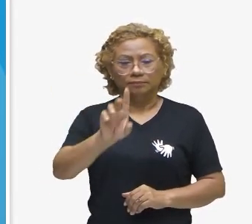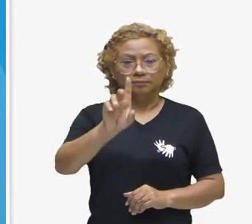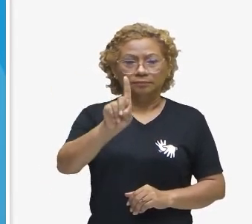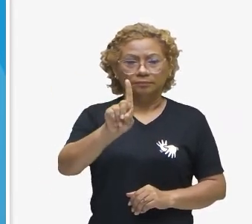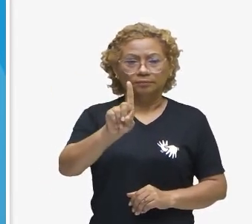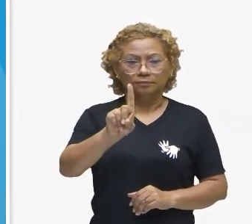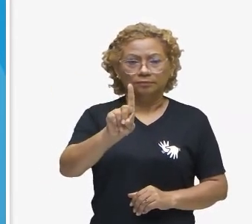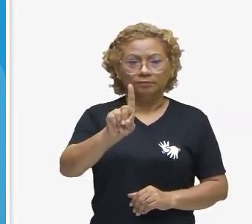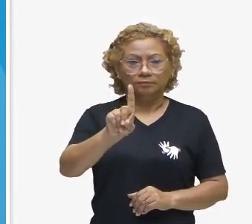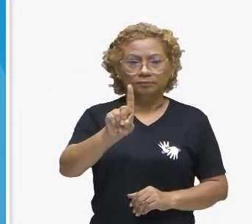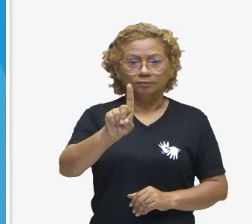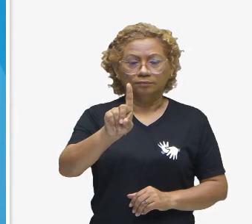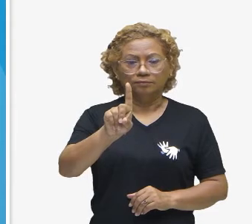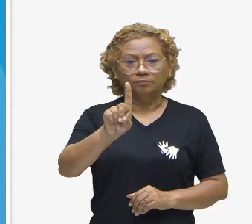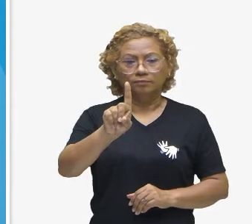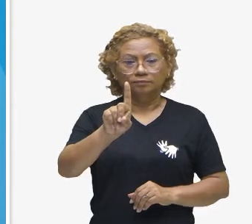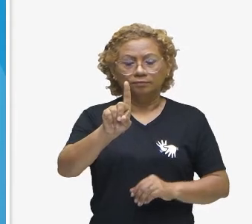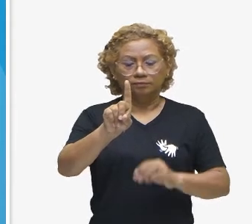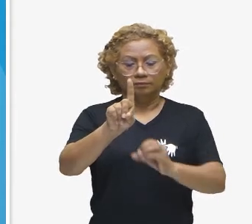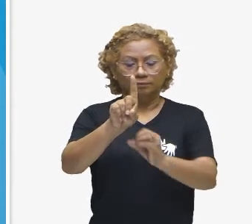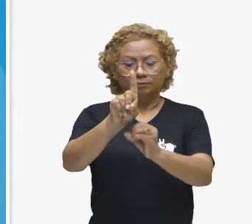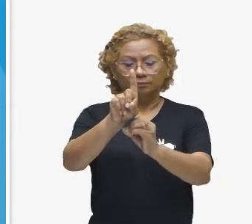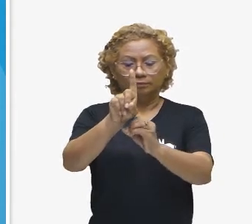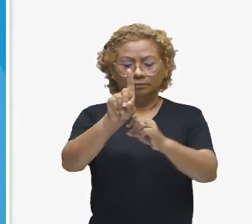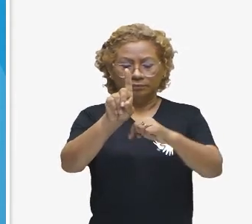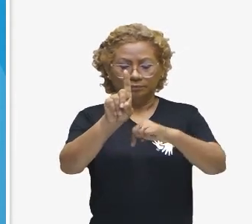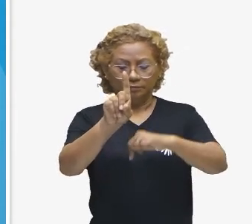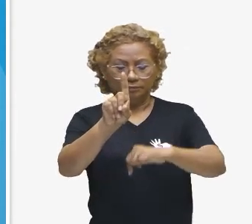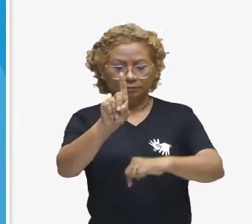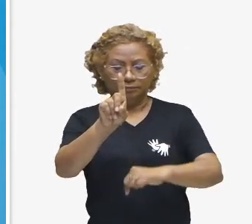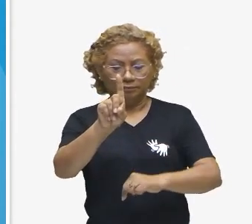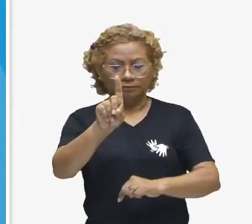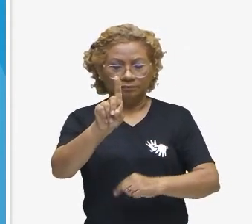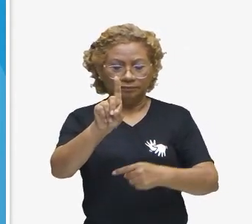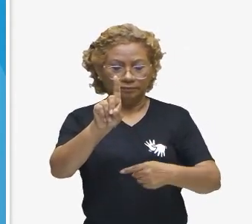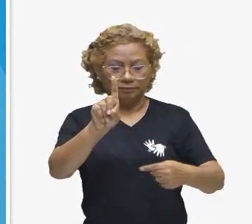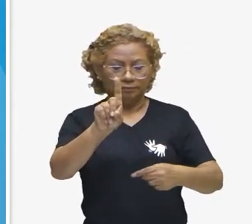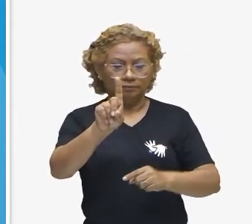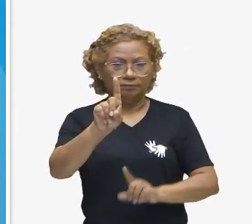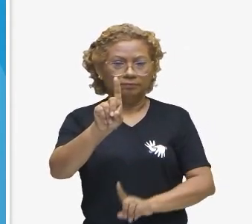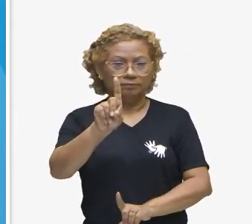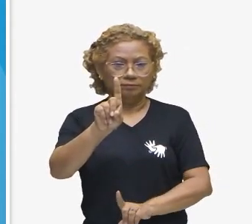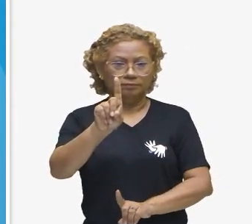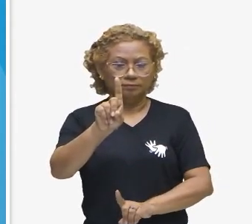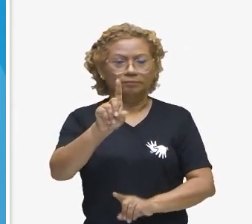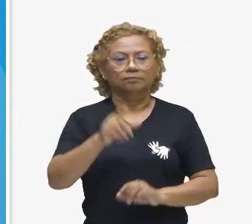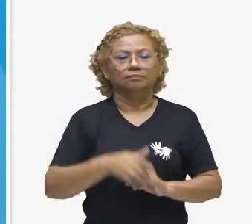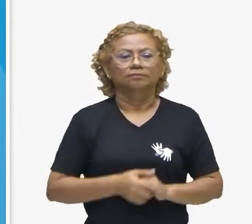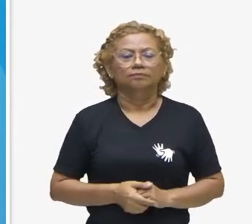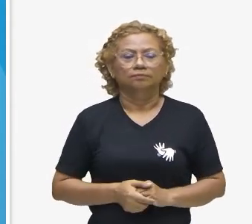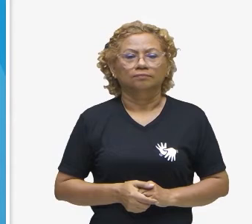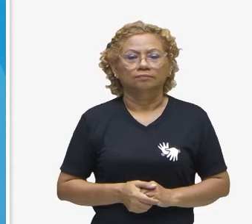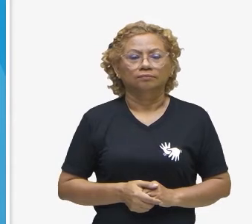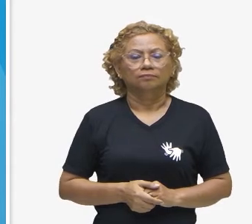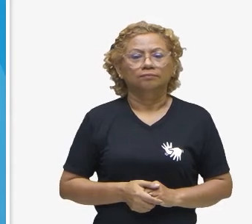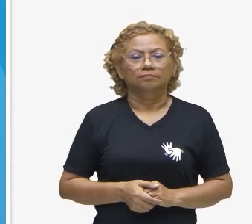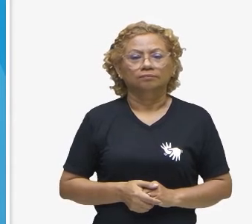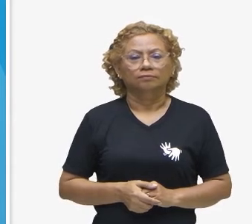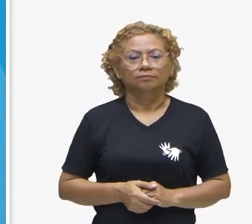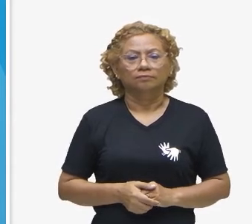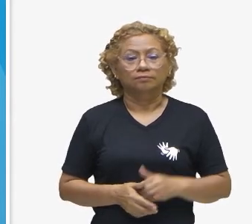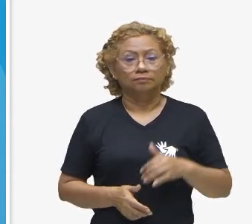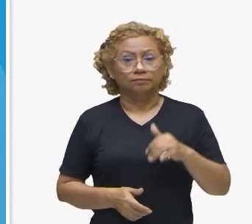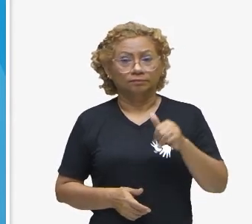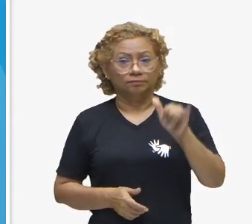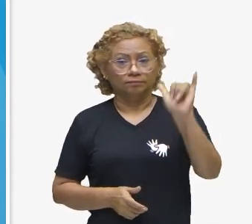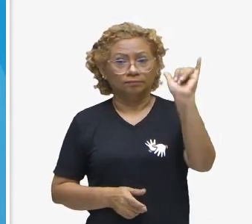y, limitado por menos 1 e 1. E o período da função é 2π. Quando a gente